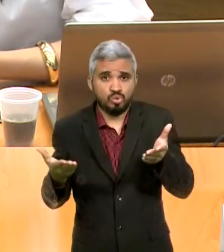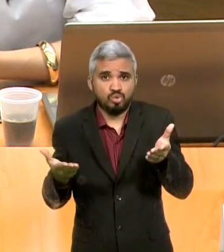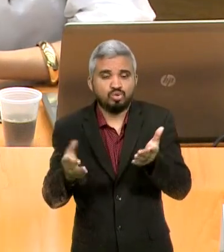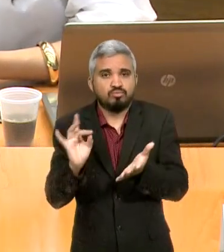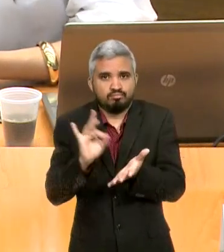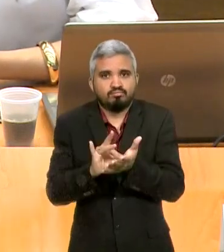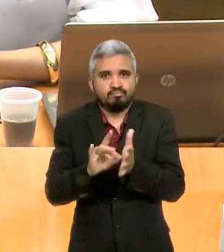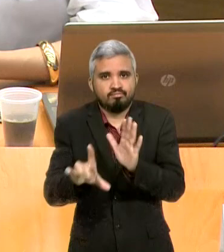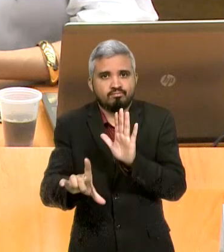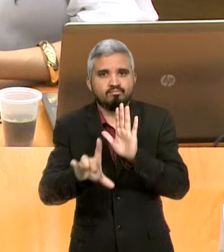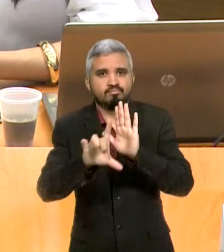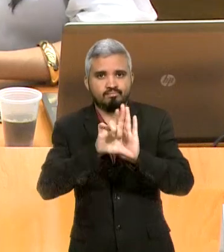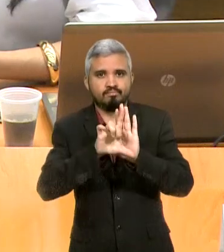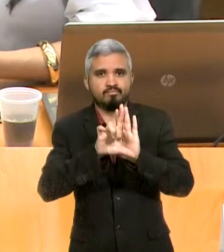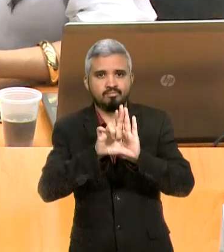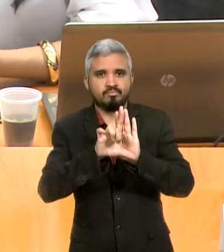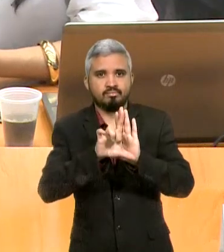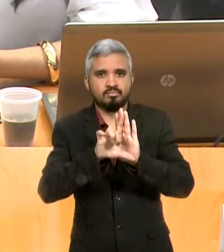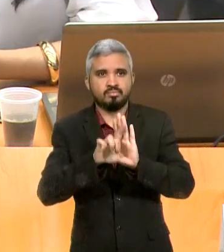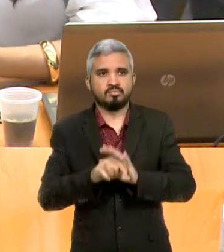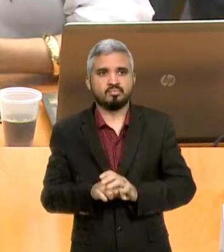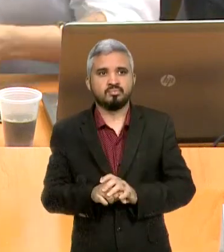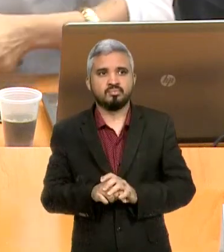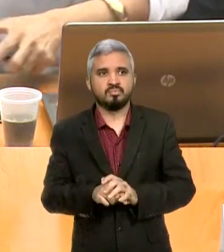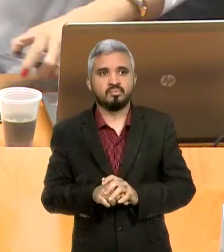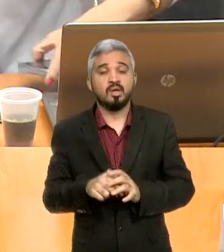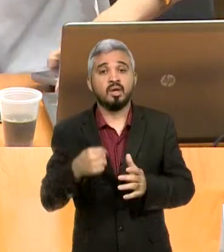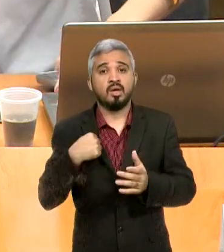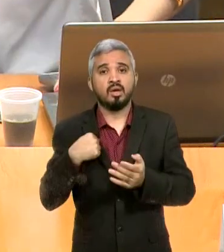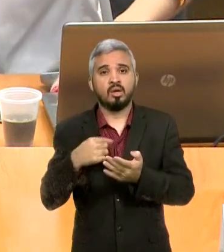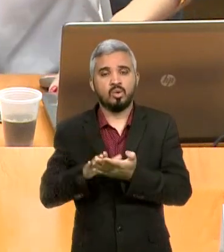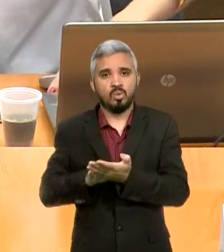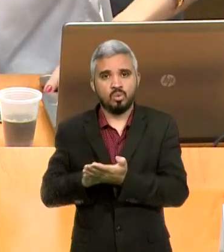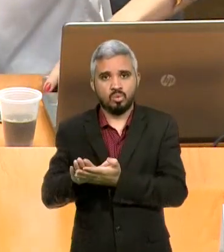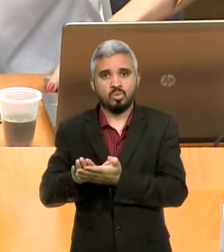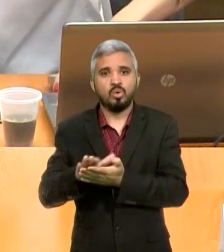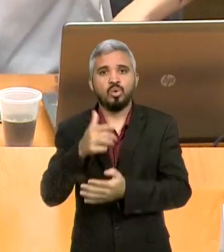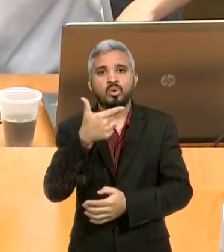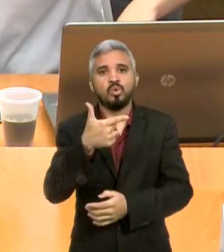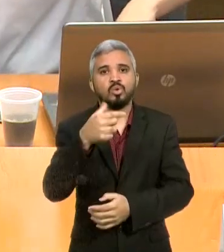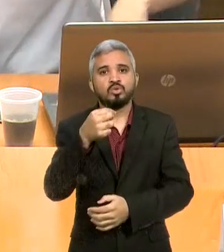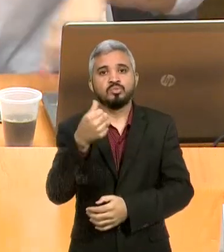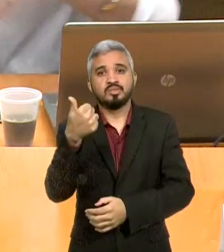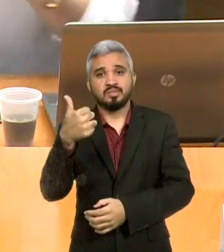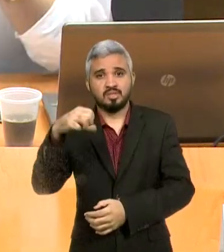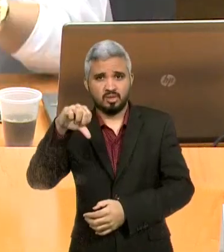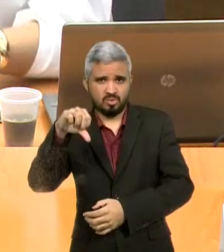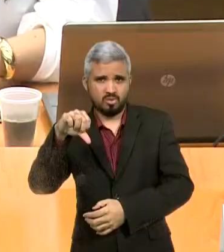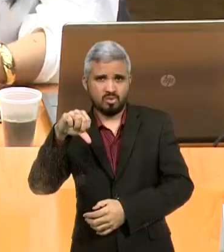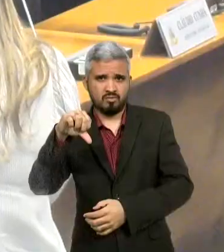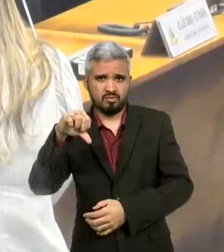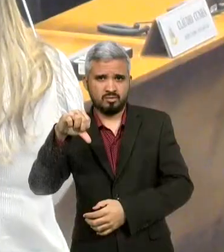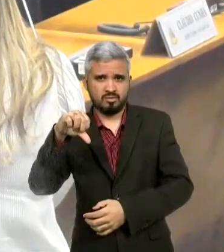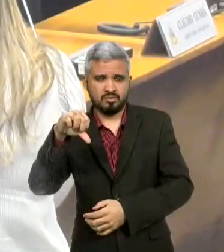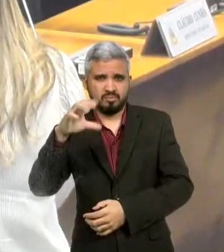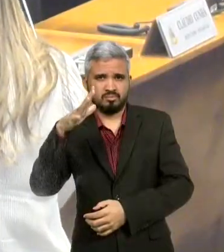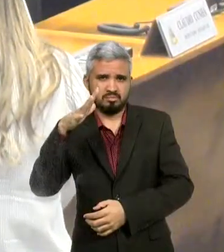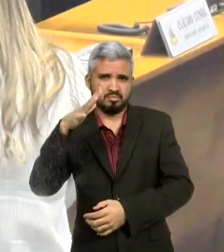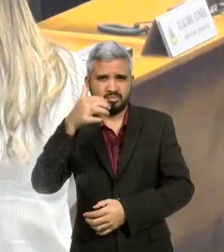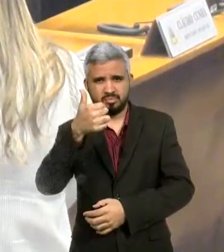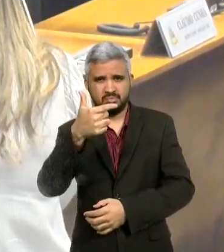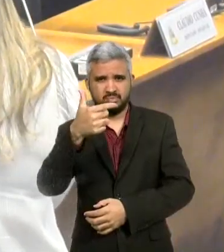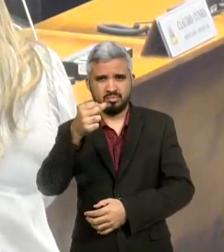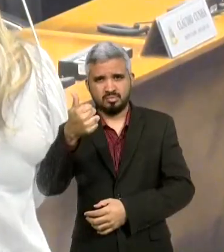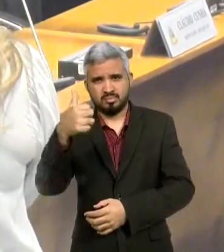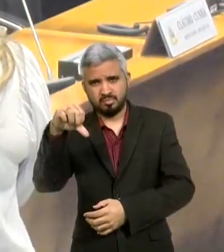Existe uma lei que trata. Nós demos entrada nesse projeto no ano de 2019, salvo engano, e foi aprovado por